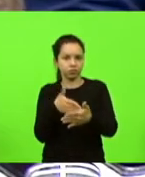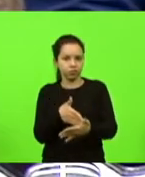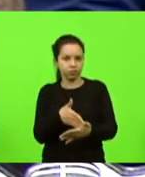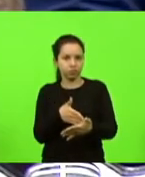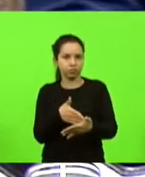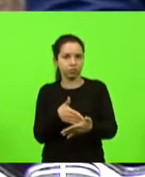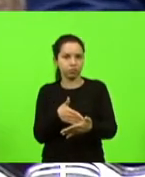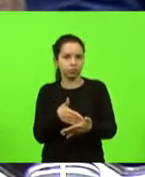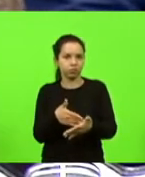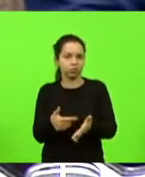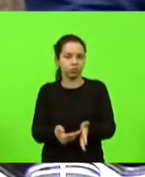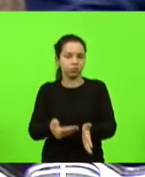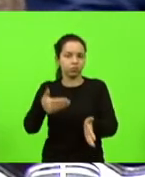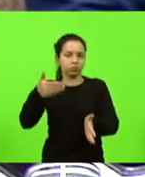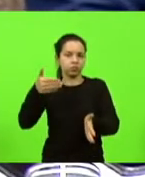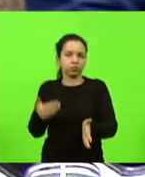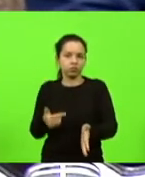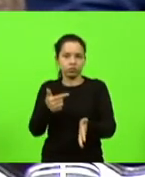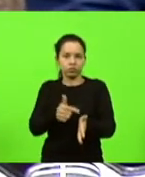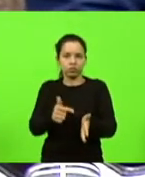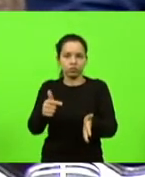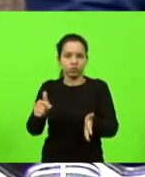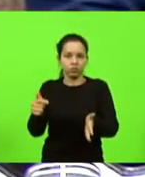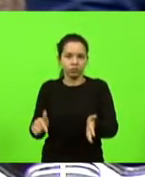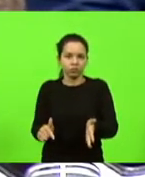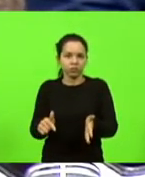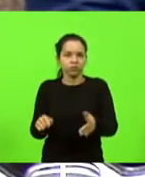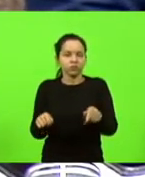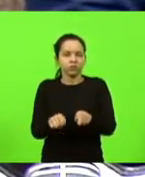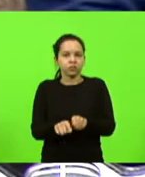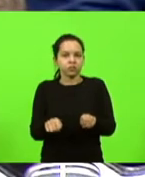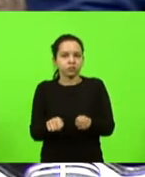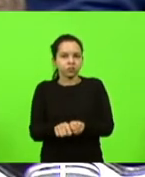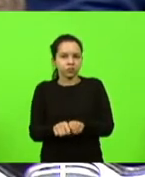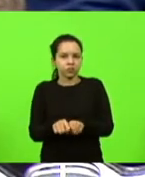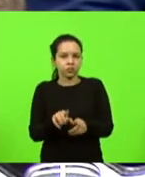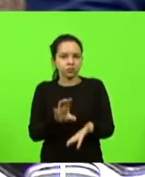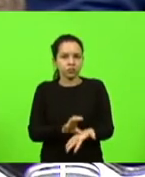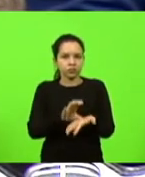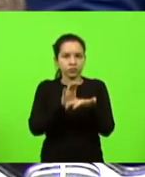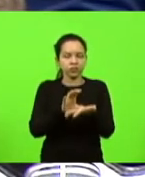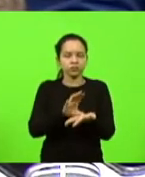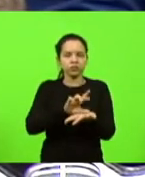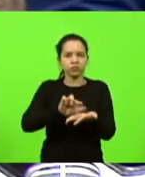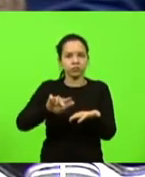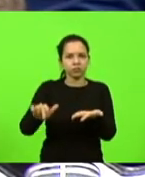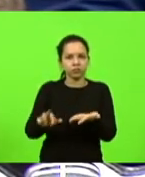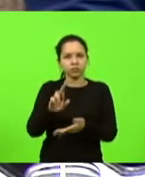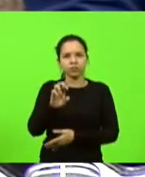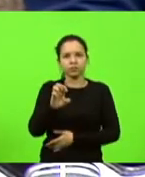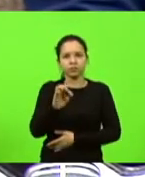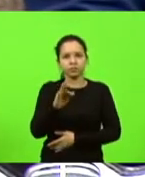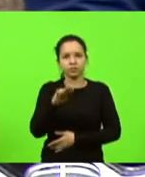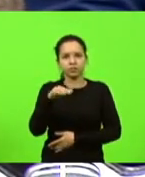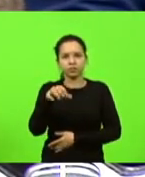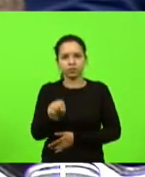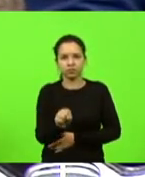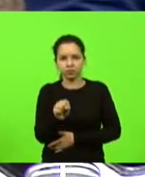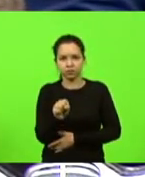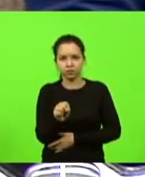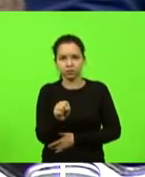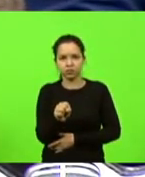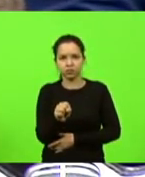trás. Entretanto, aconteceram diversos refis e tenho certeza que a maior parte das empresas